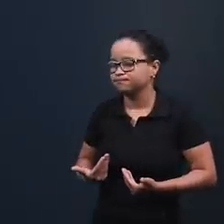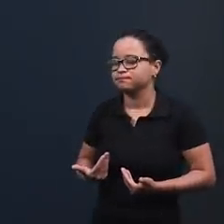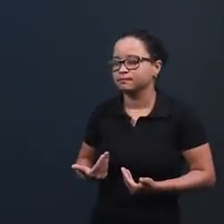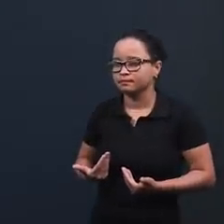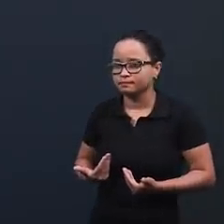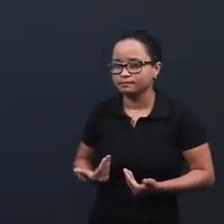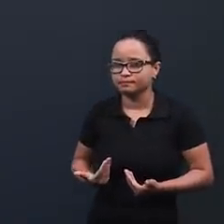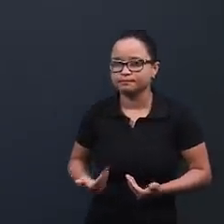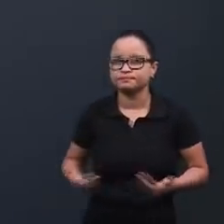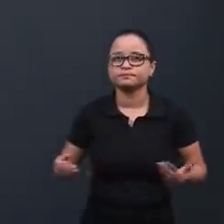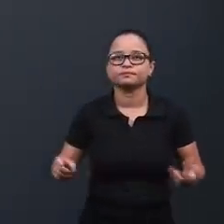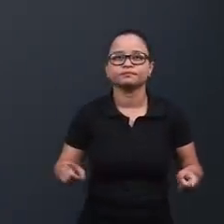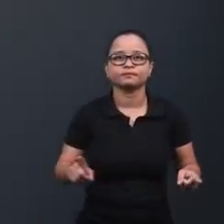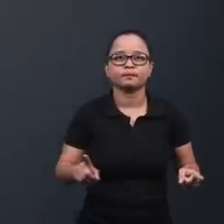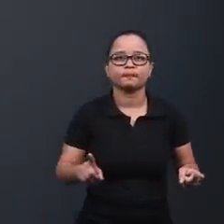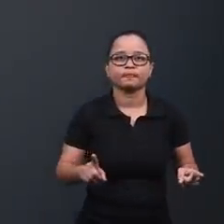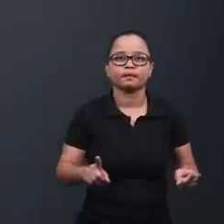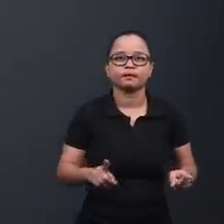guia